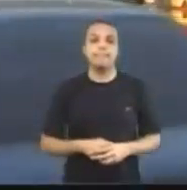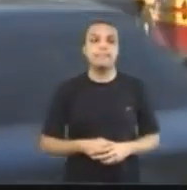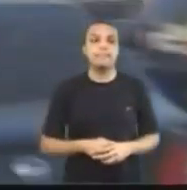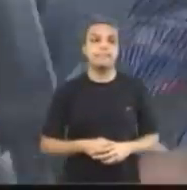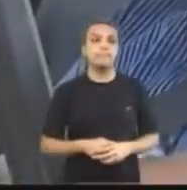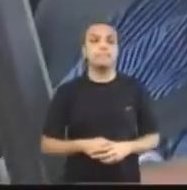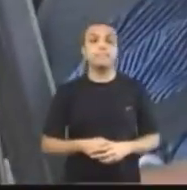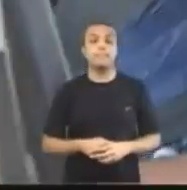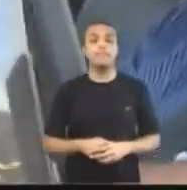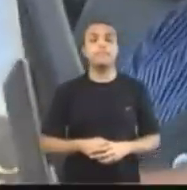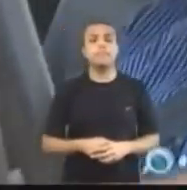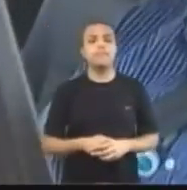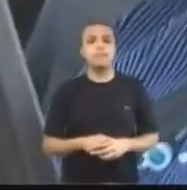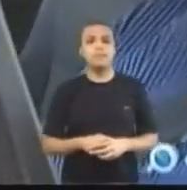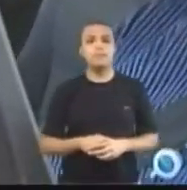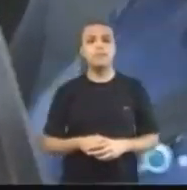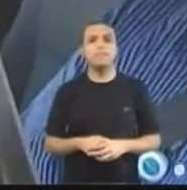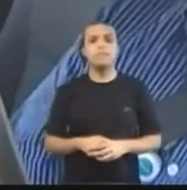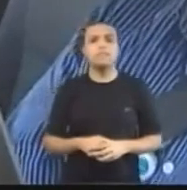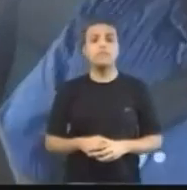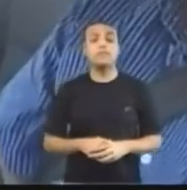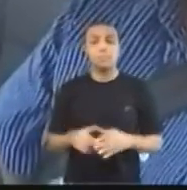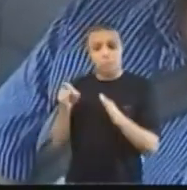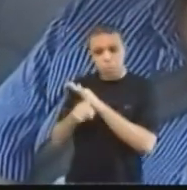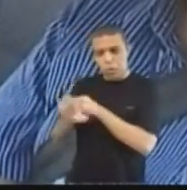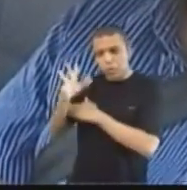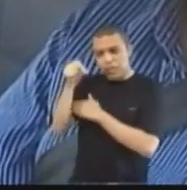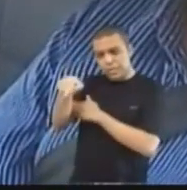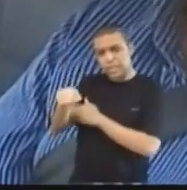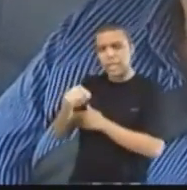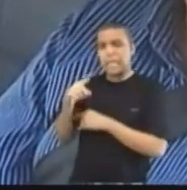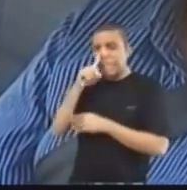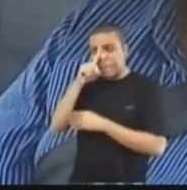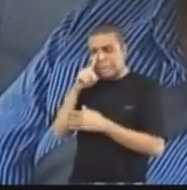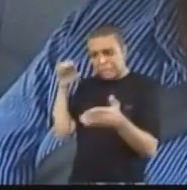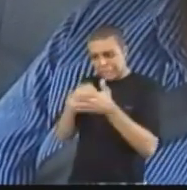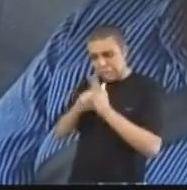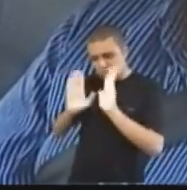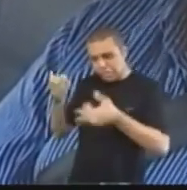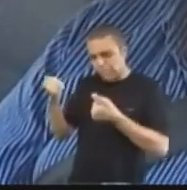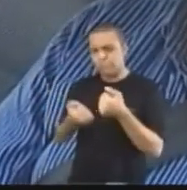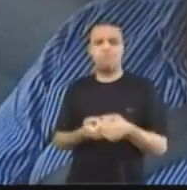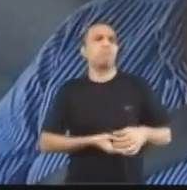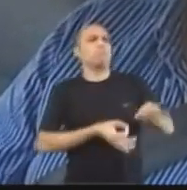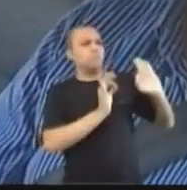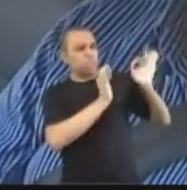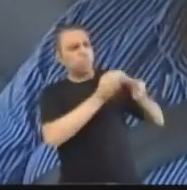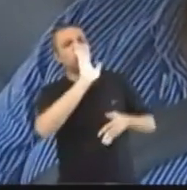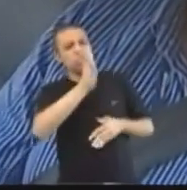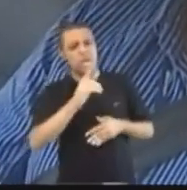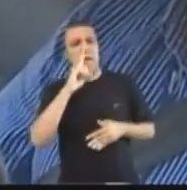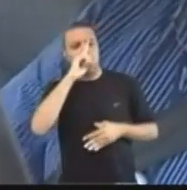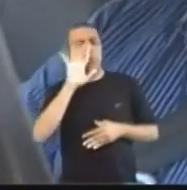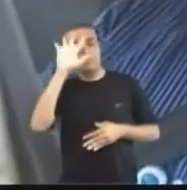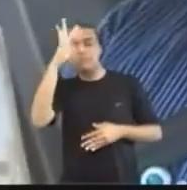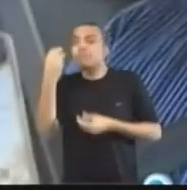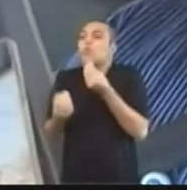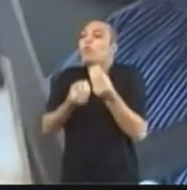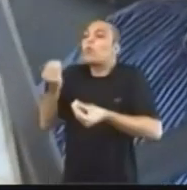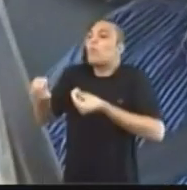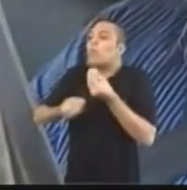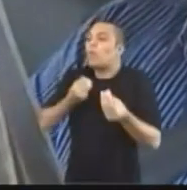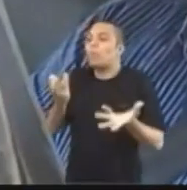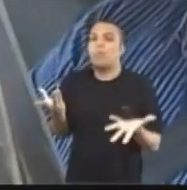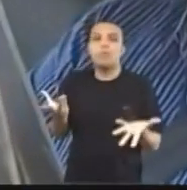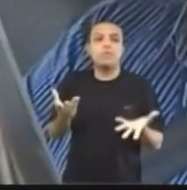acontece você Já correu algum risco de acidente no trânsito com certeza Já corri já como foi